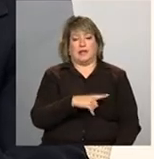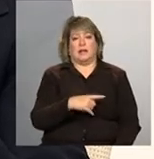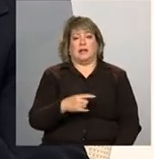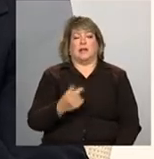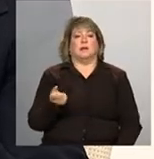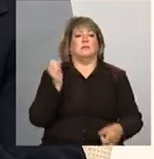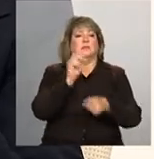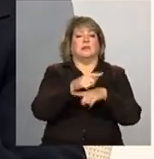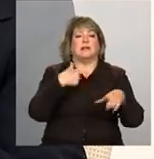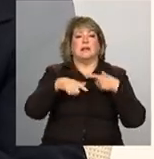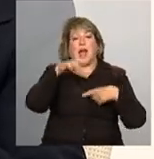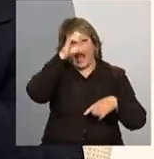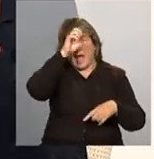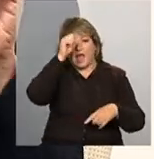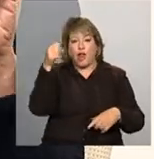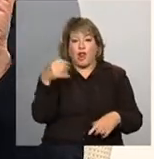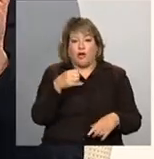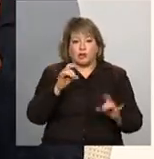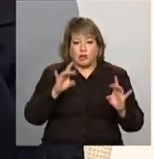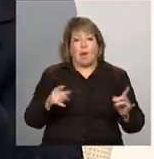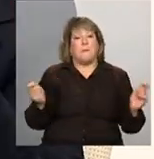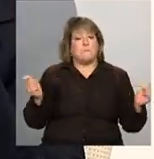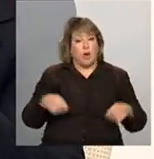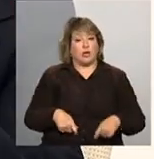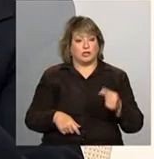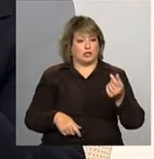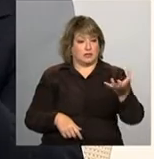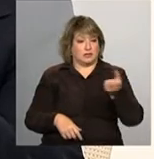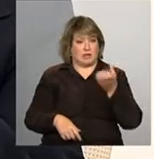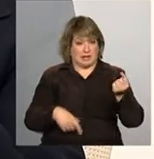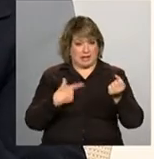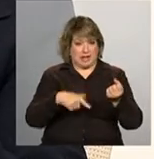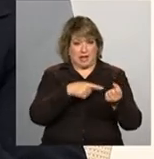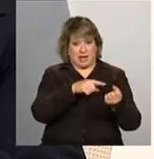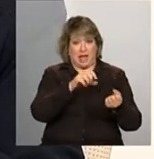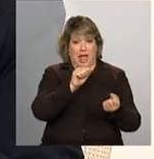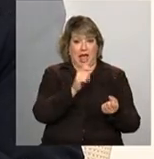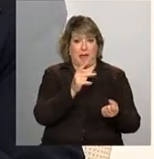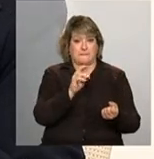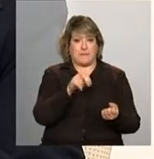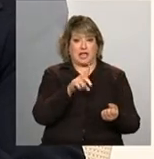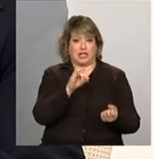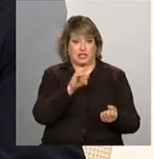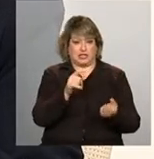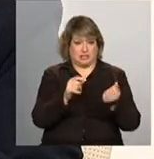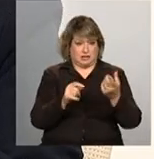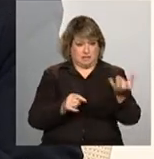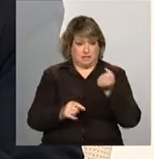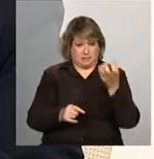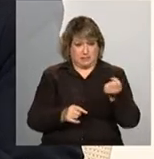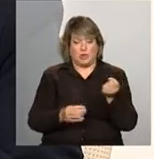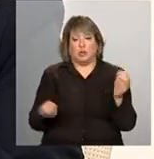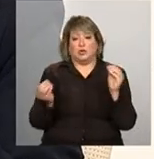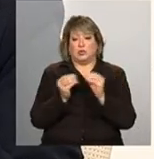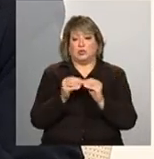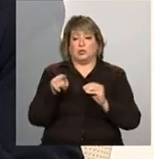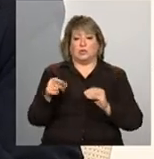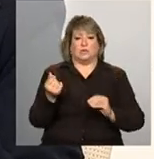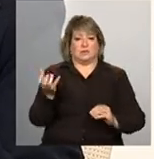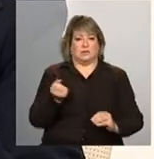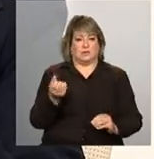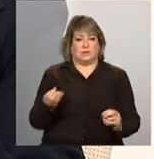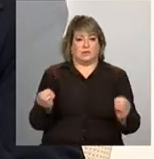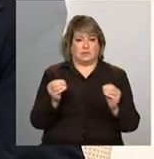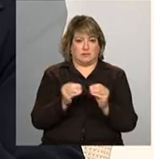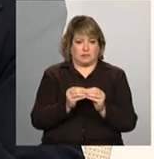aprendiz, ele pode acumular o benefício, o valor do benefício, que é de um salário mínimo, com o salário pago pelas